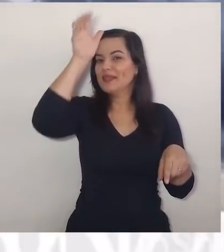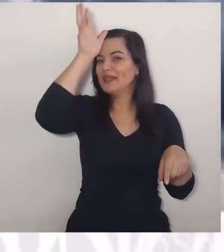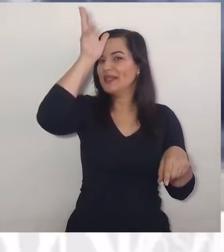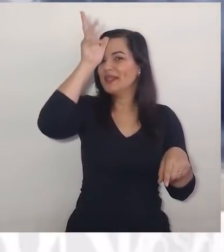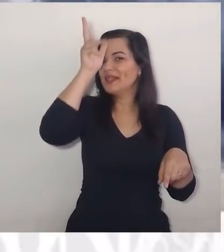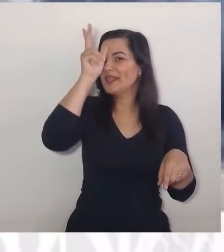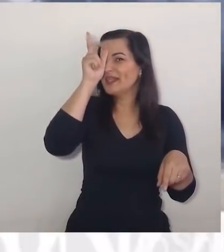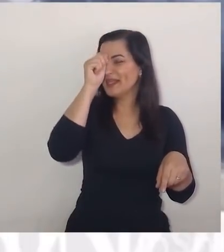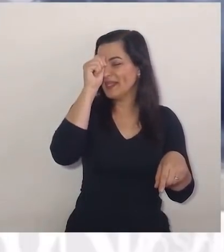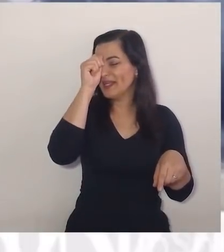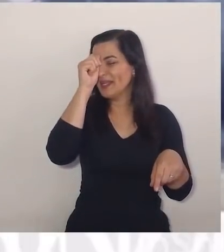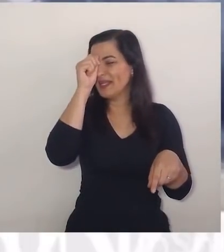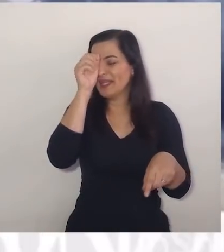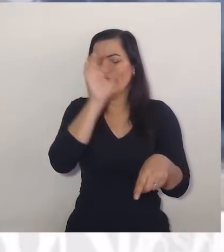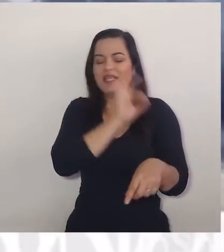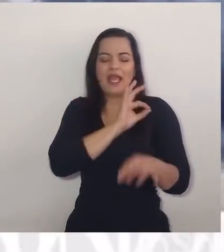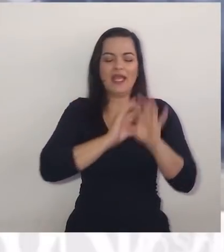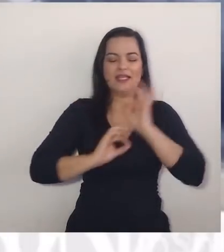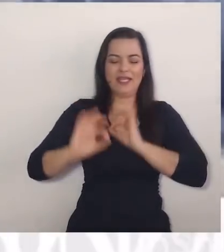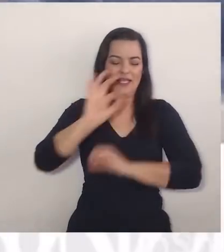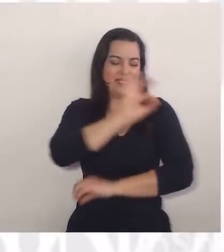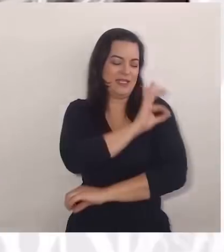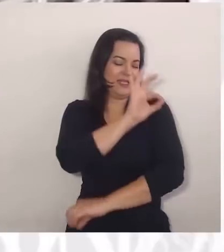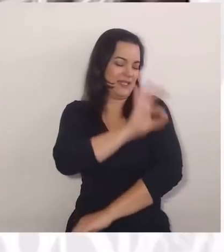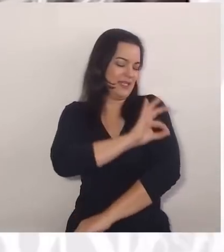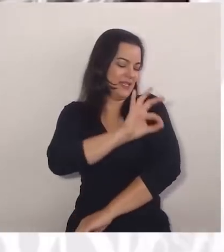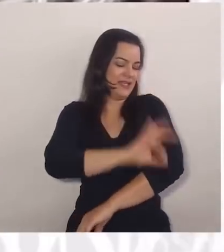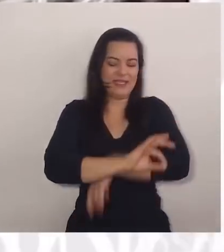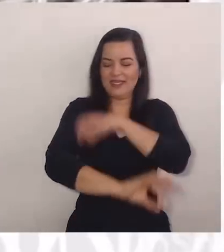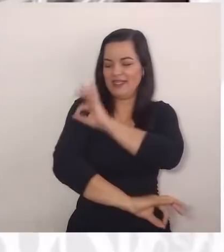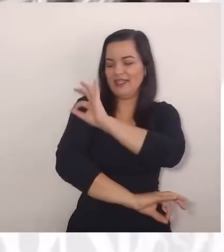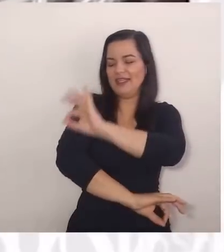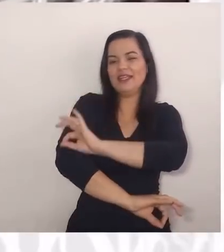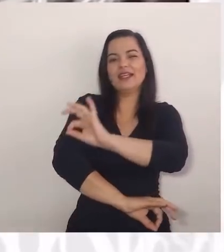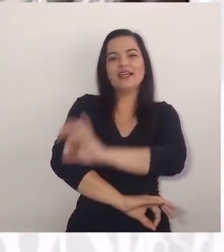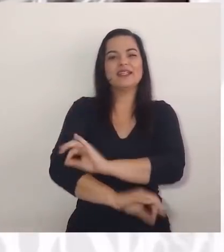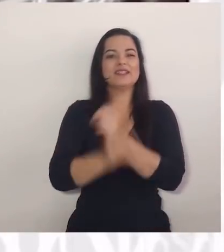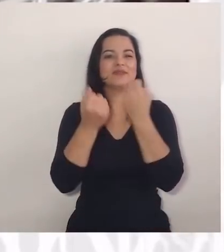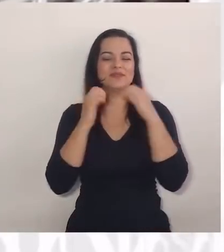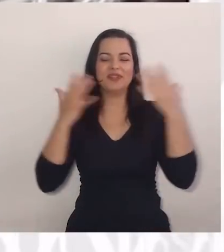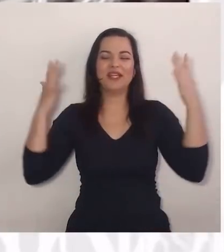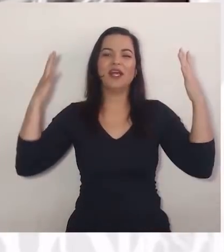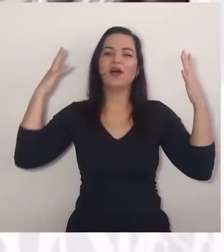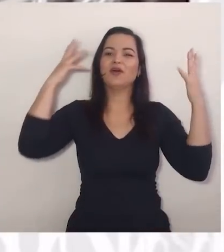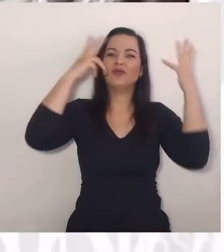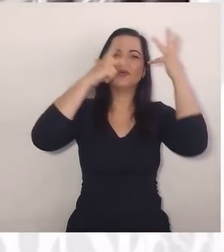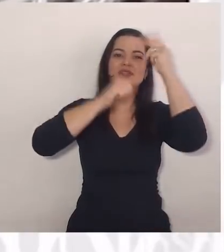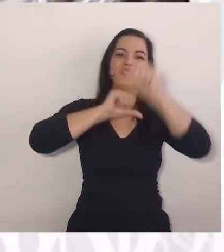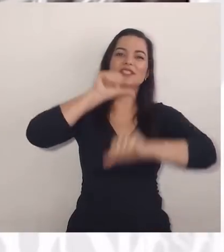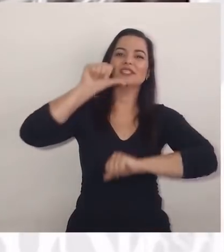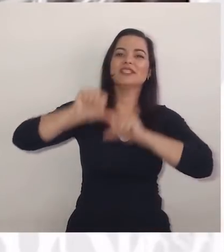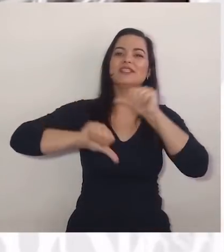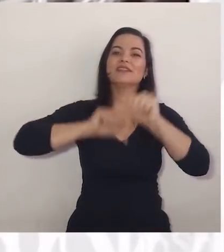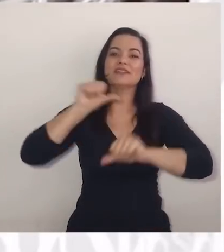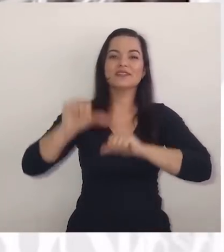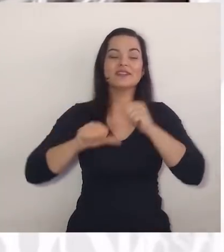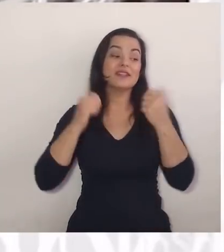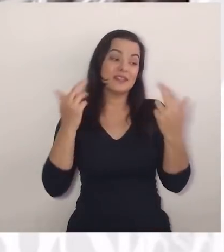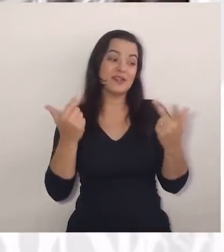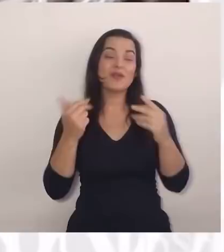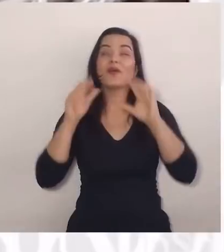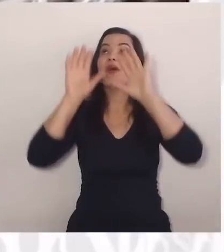ganhou como ornamento os pingos que foram resvalando em suas penas, transformando-a, como